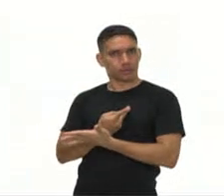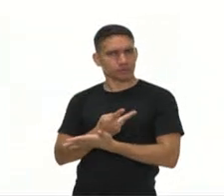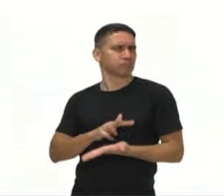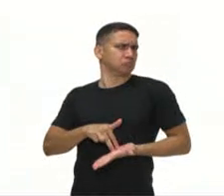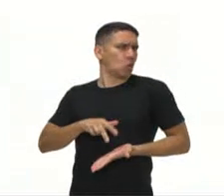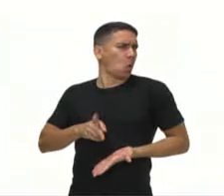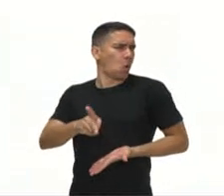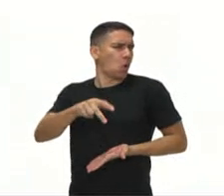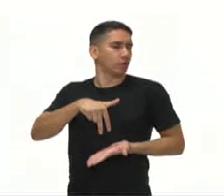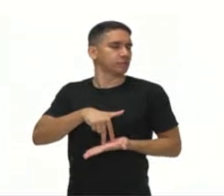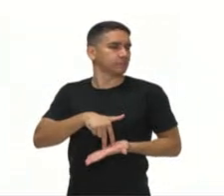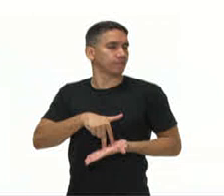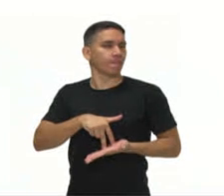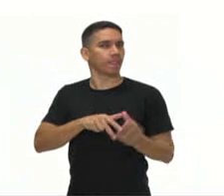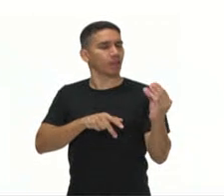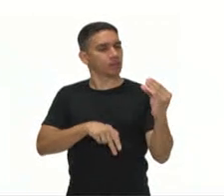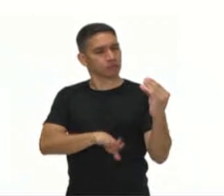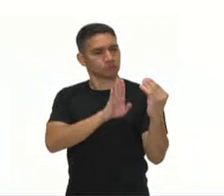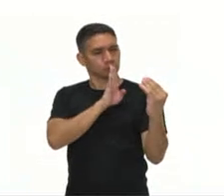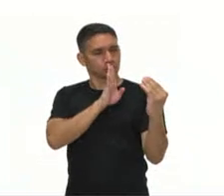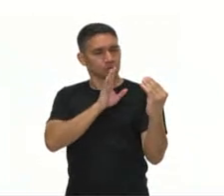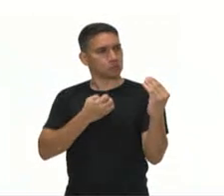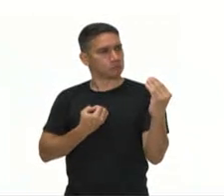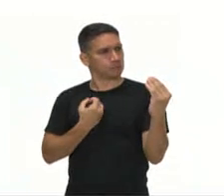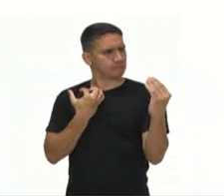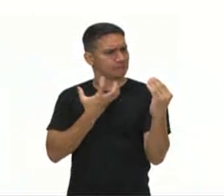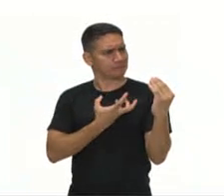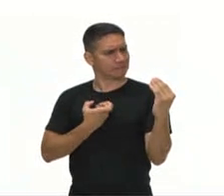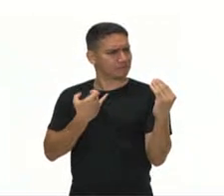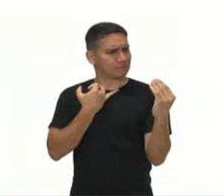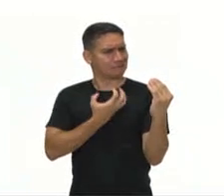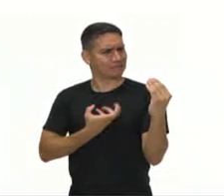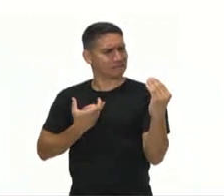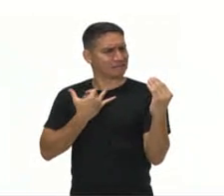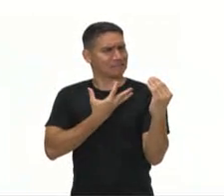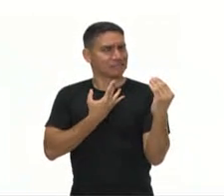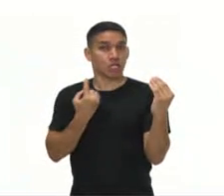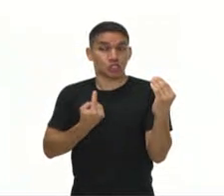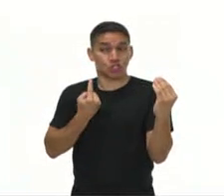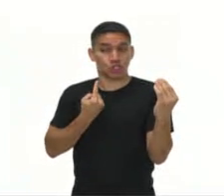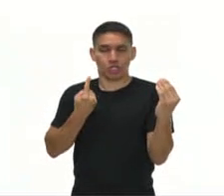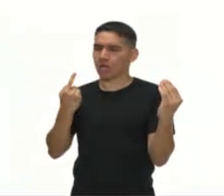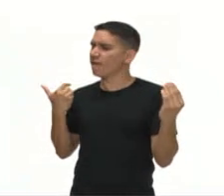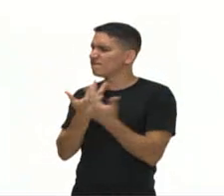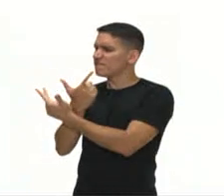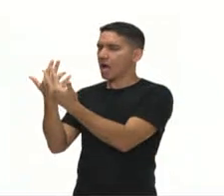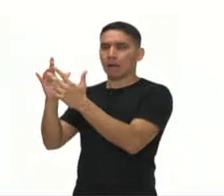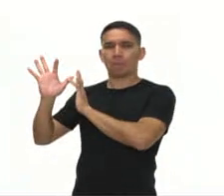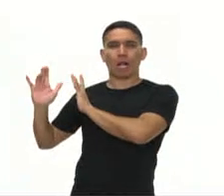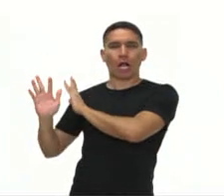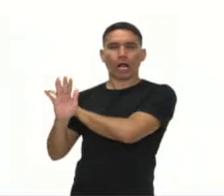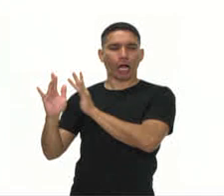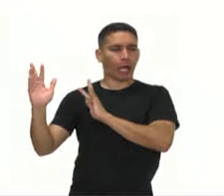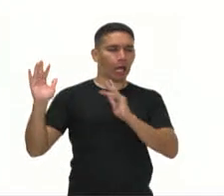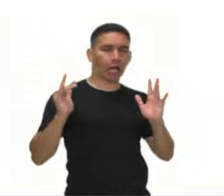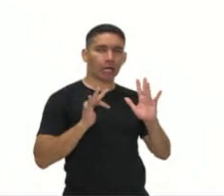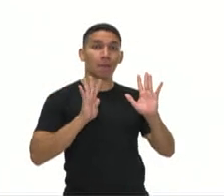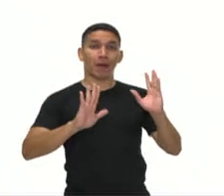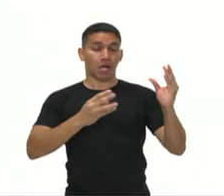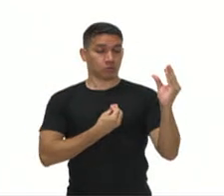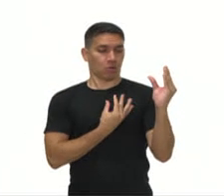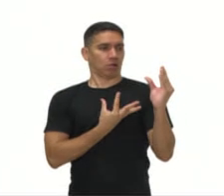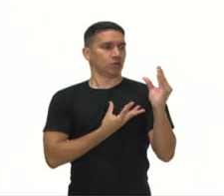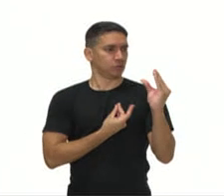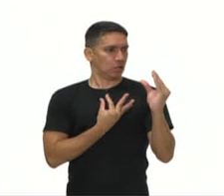pé, docemente agressivo, sozinho no meio dos outros, de coração batendo fundo,